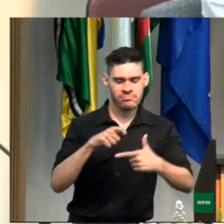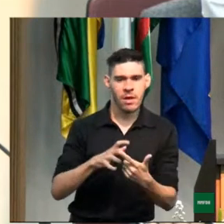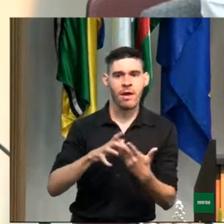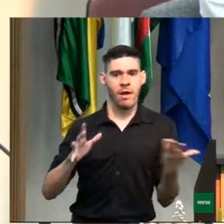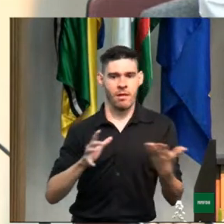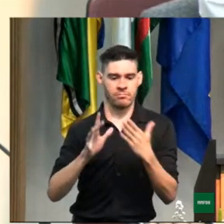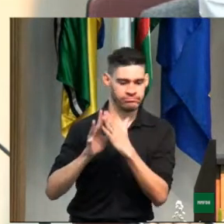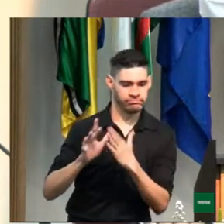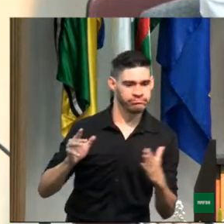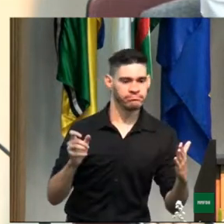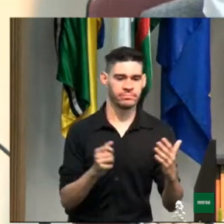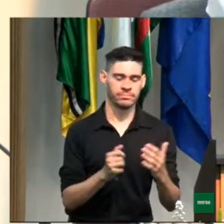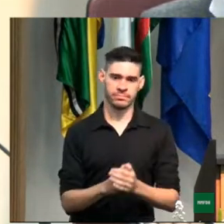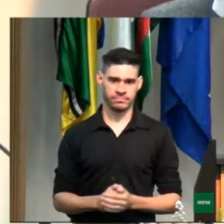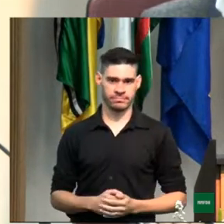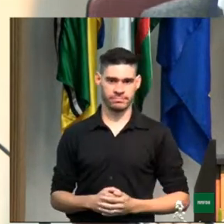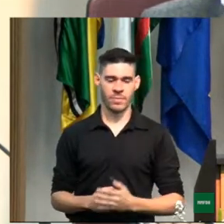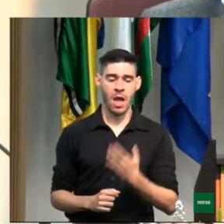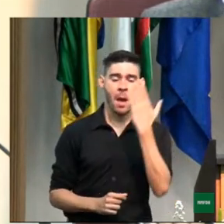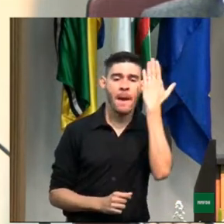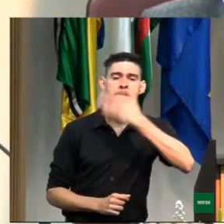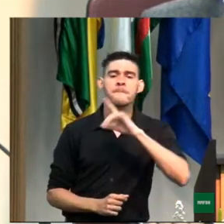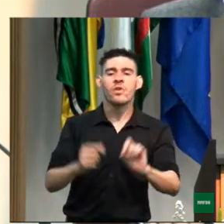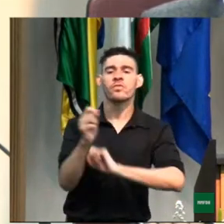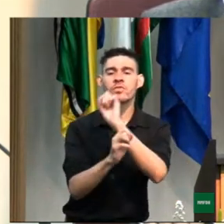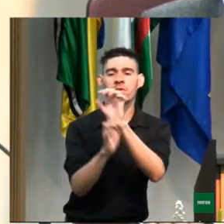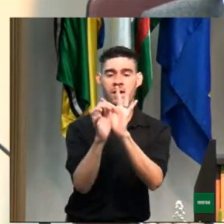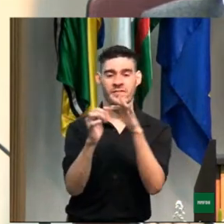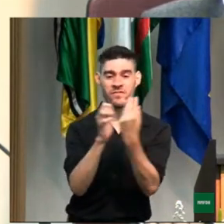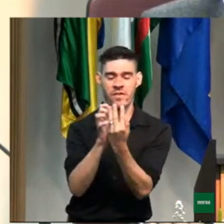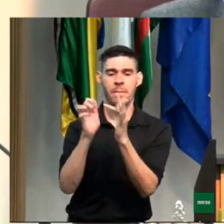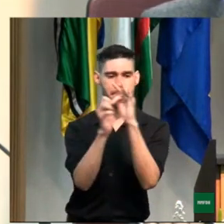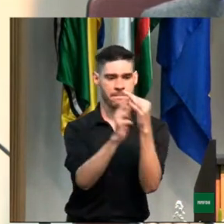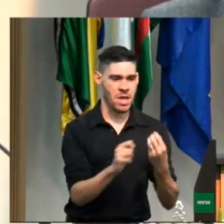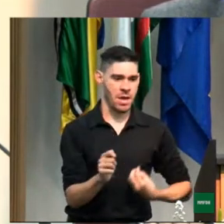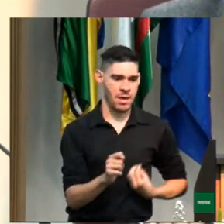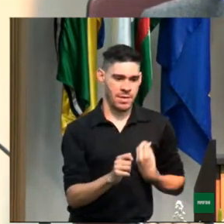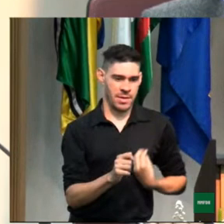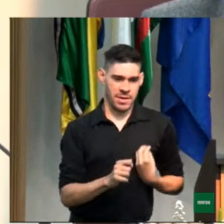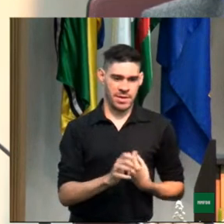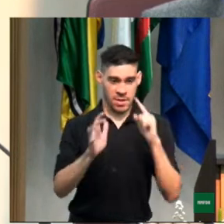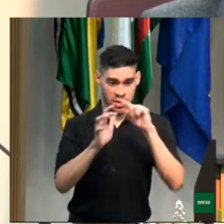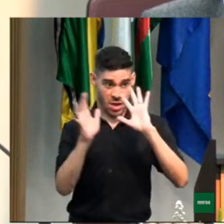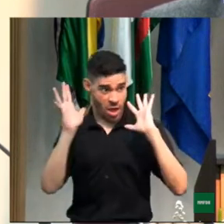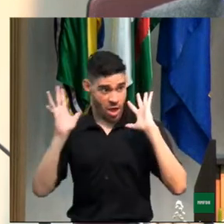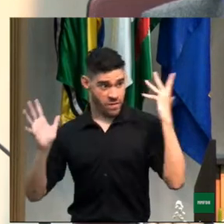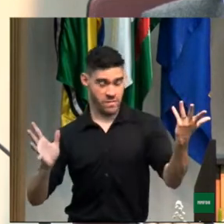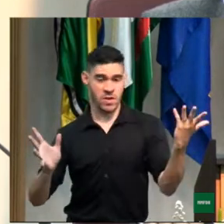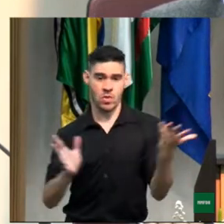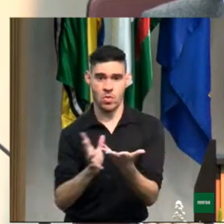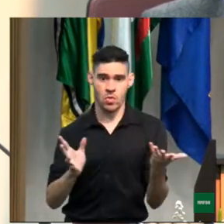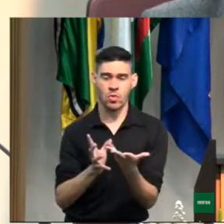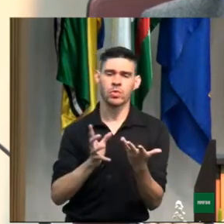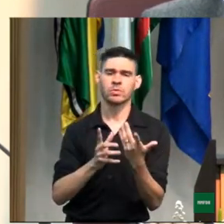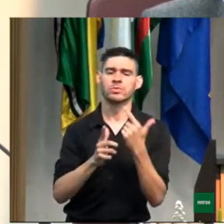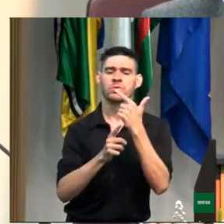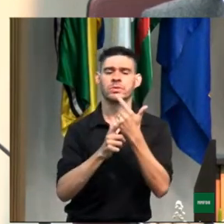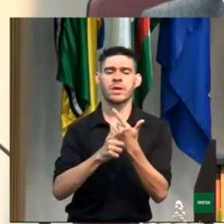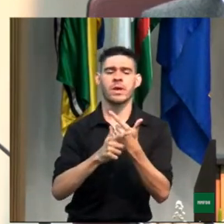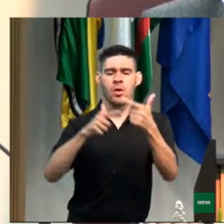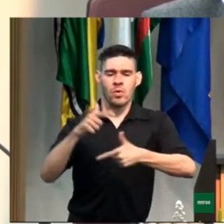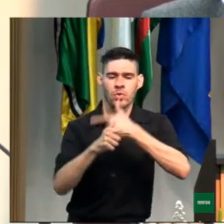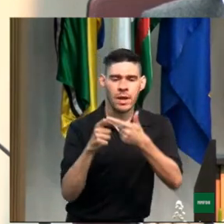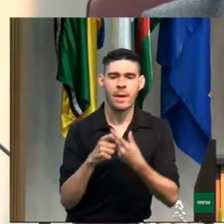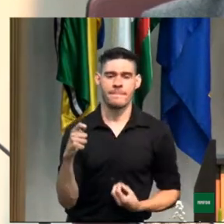prova disso são as famílias que estão aqui presentes nesse evento hoje, são as ações que estão em curso. Nós tivemos